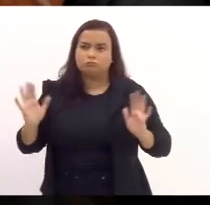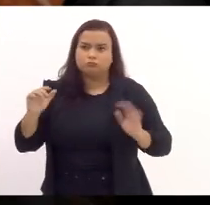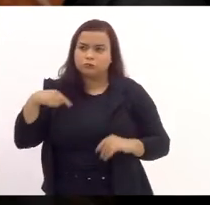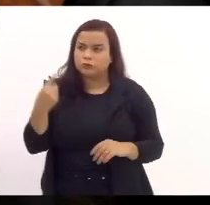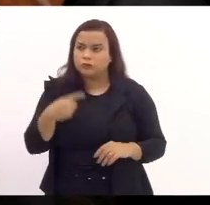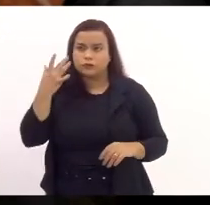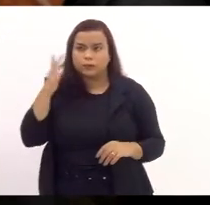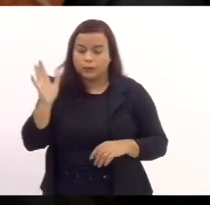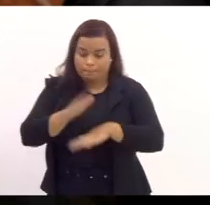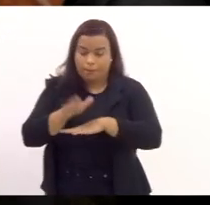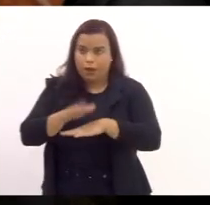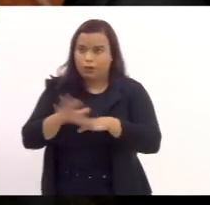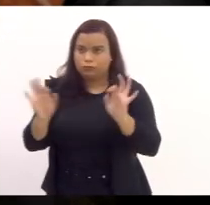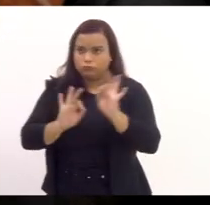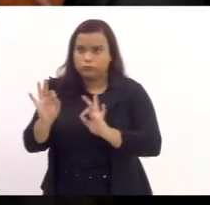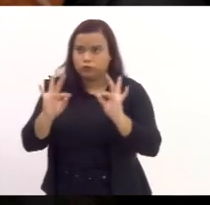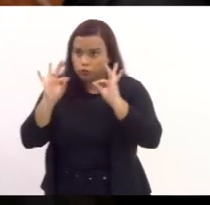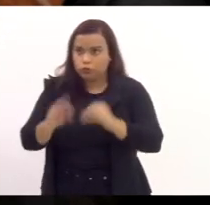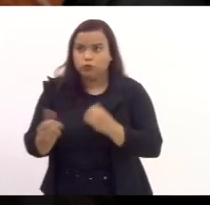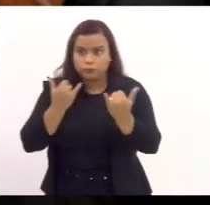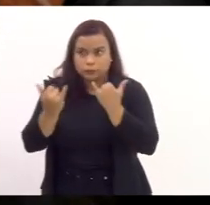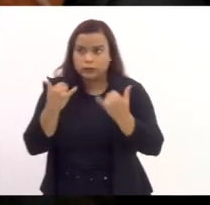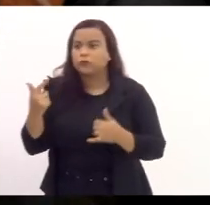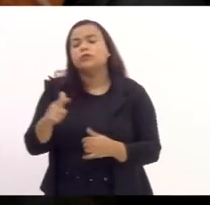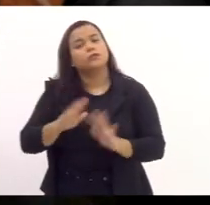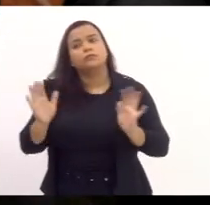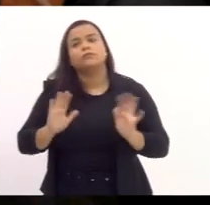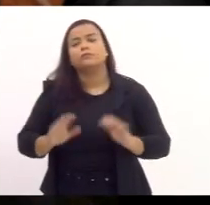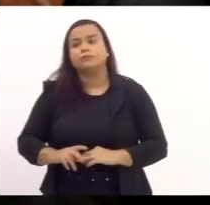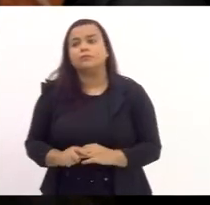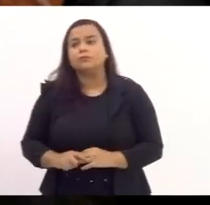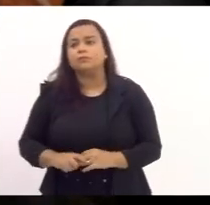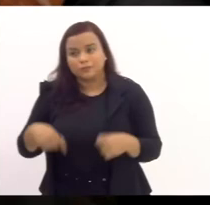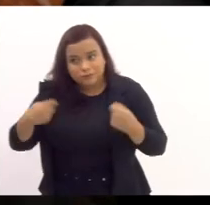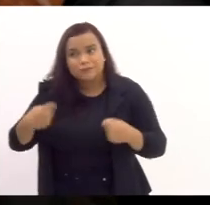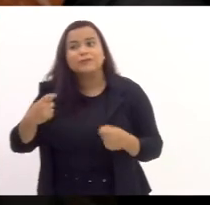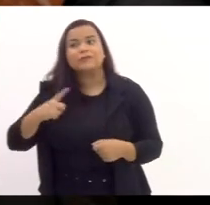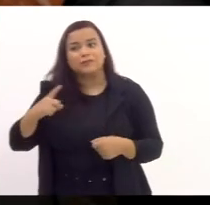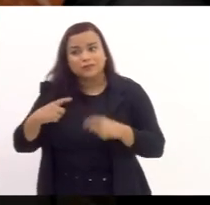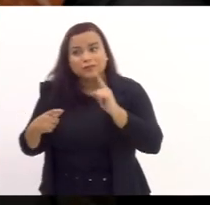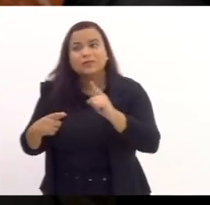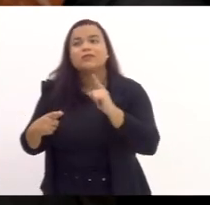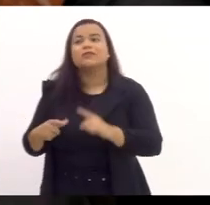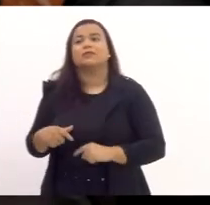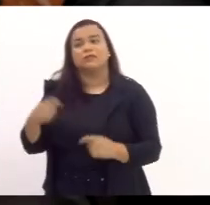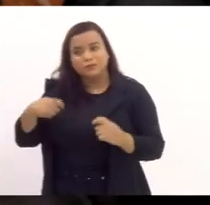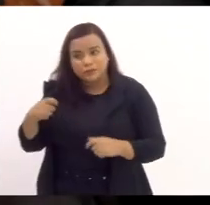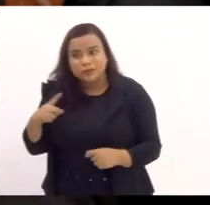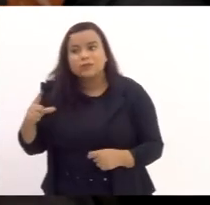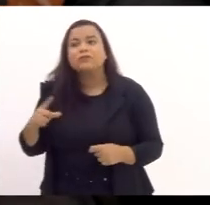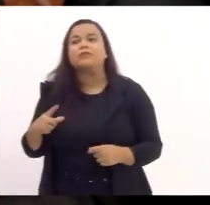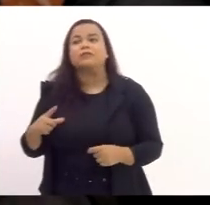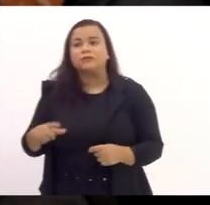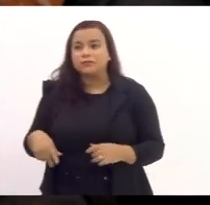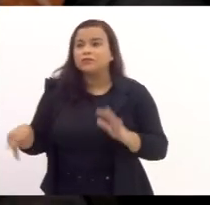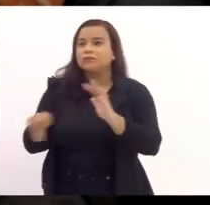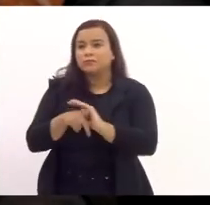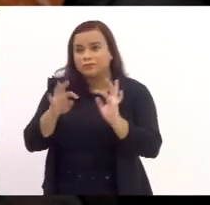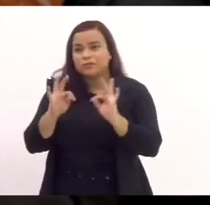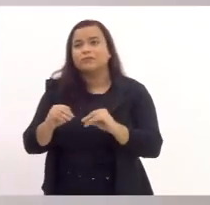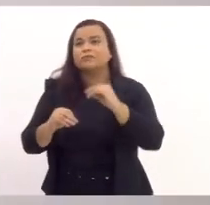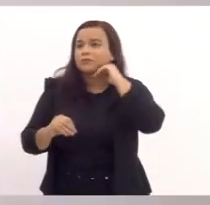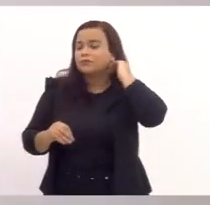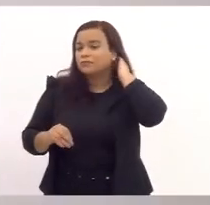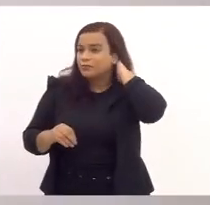aqui em mãos todo o levantamento do patrimônio. Mas o patrimônio ter, é controlado pela Central. Doutor Murilo, deveria ter todo o patrimônio, né, porque se